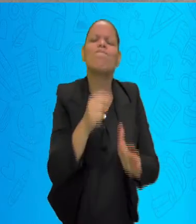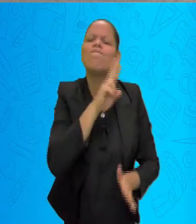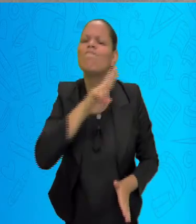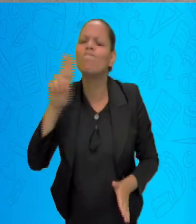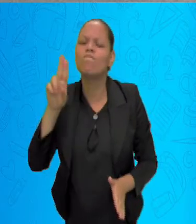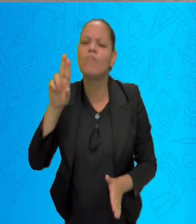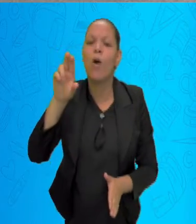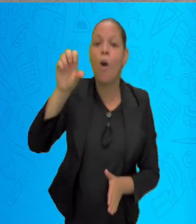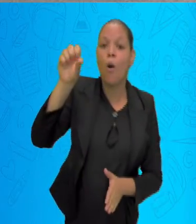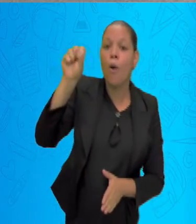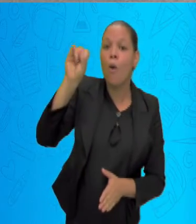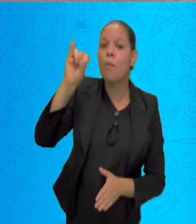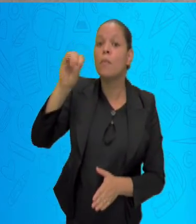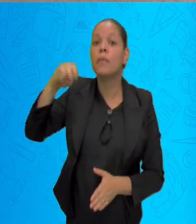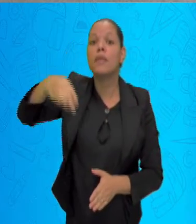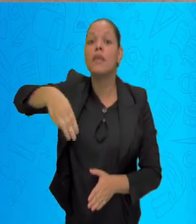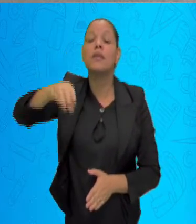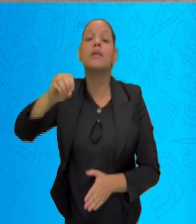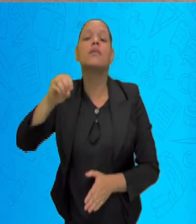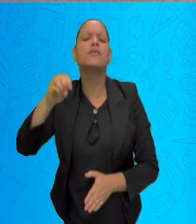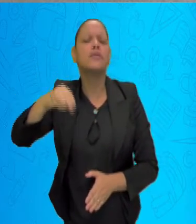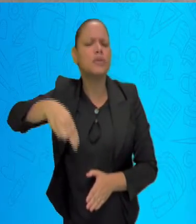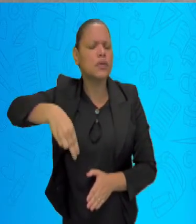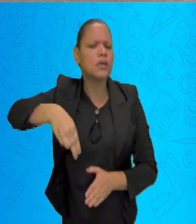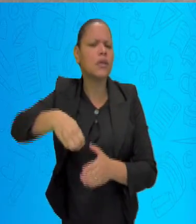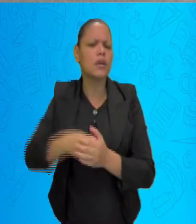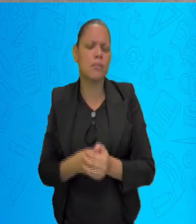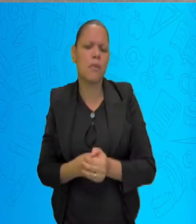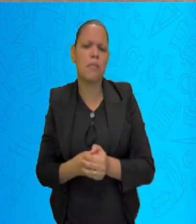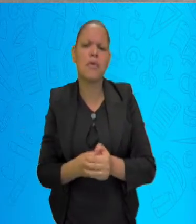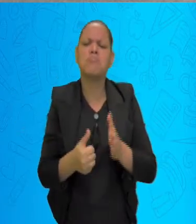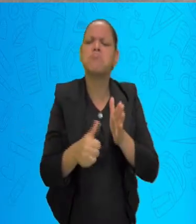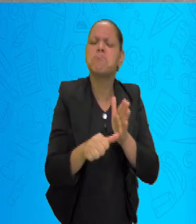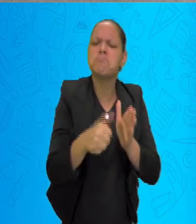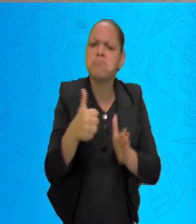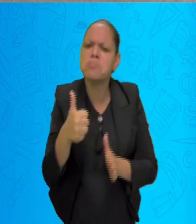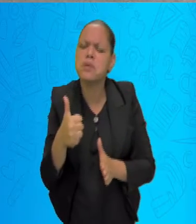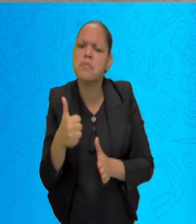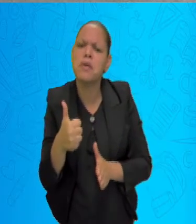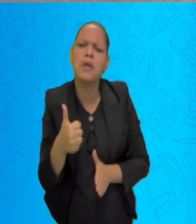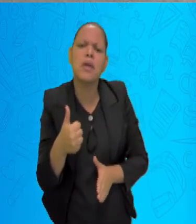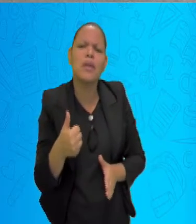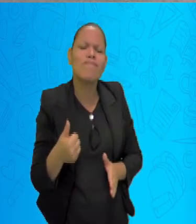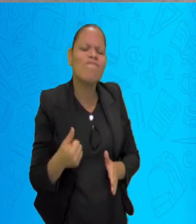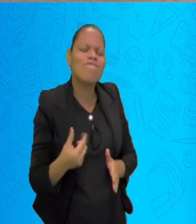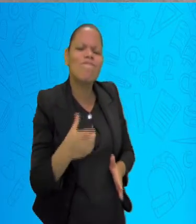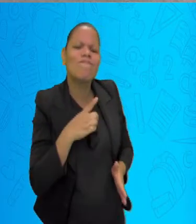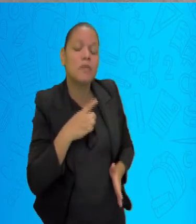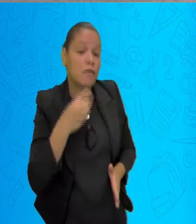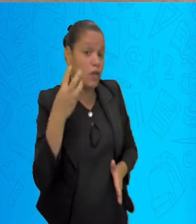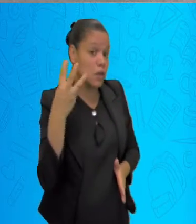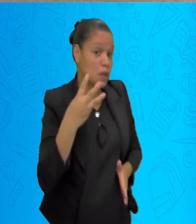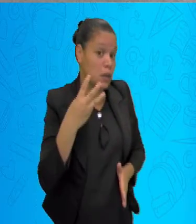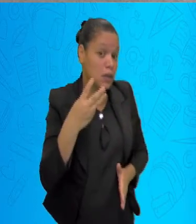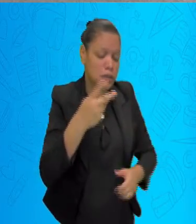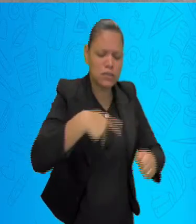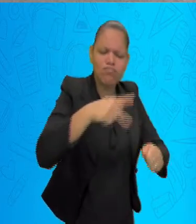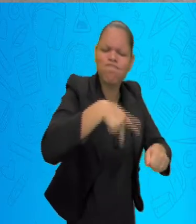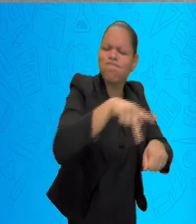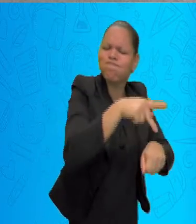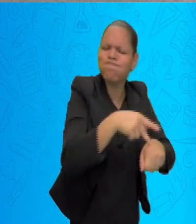por três importantes nações da época: Brasil, Estados Unidos e Inglaterra.